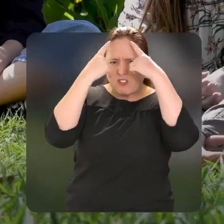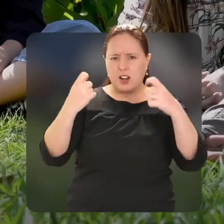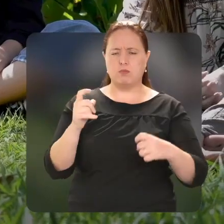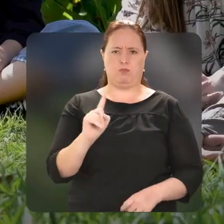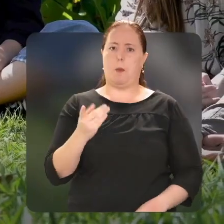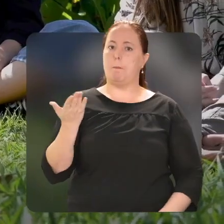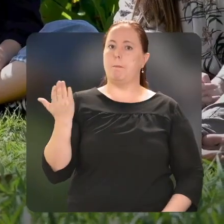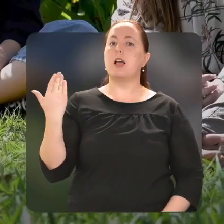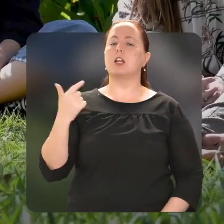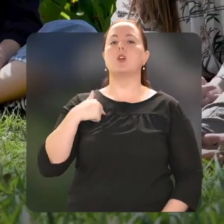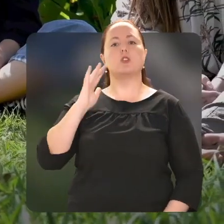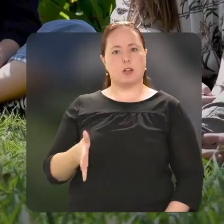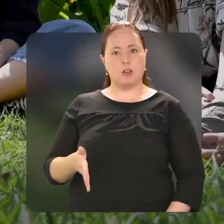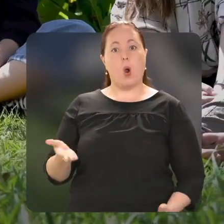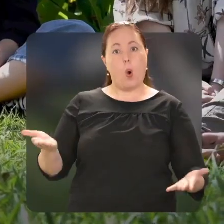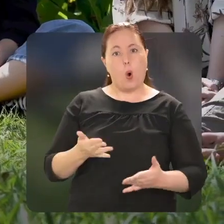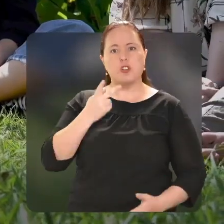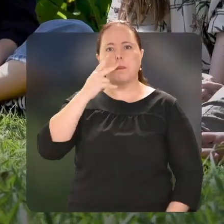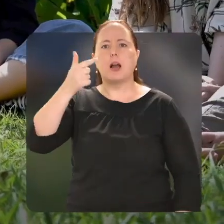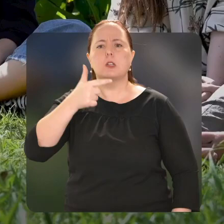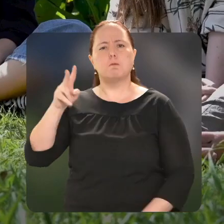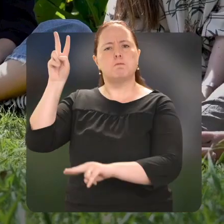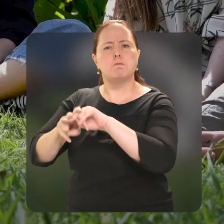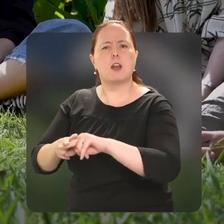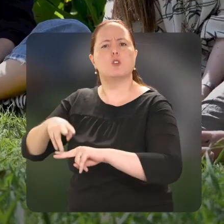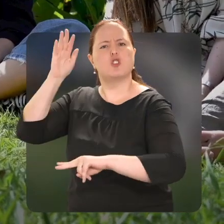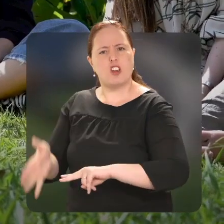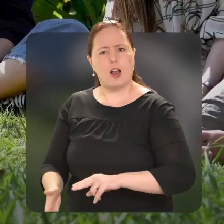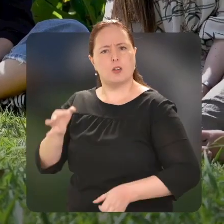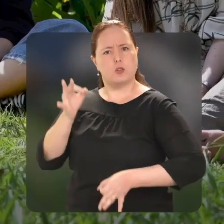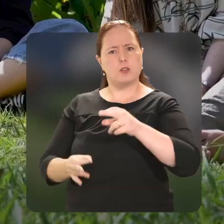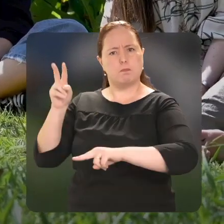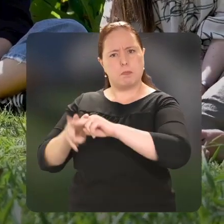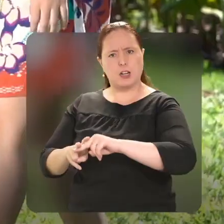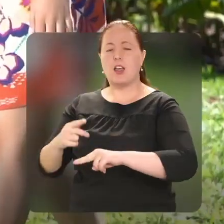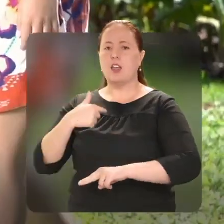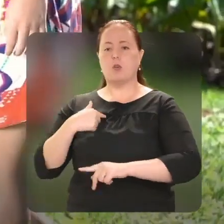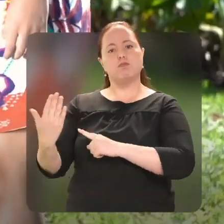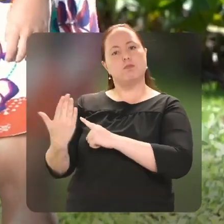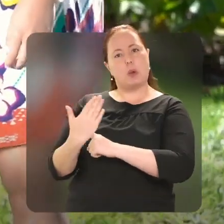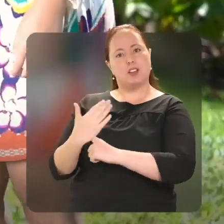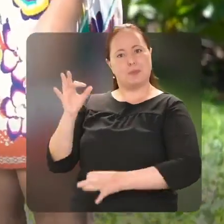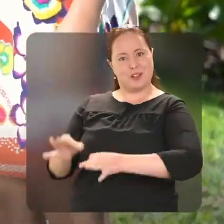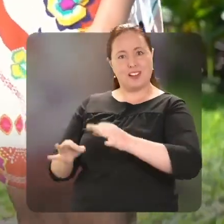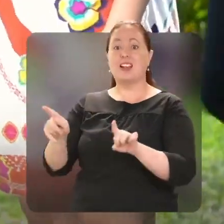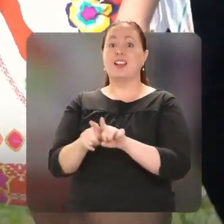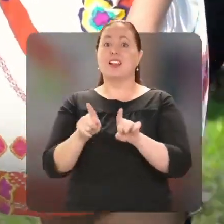sou vítima de violência doméstica. Eu fui. E o meu bicho papão, ele foi preso pela justiça e eu sou